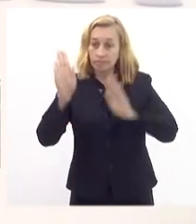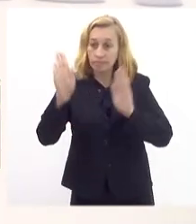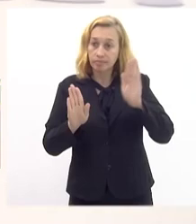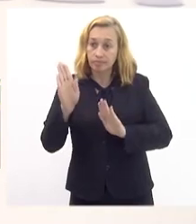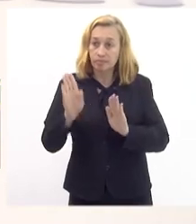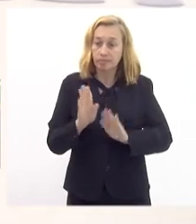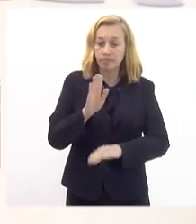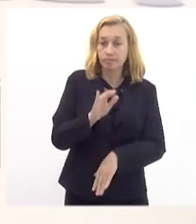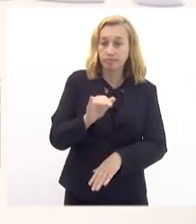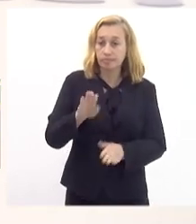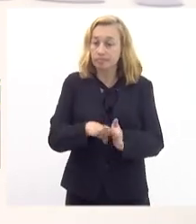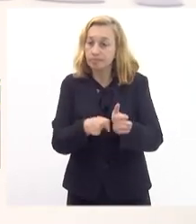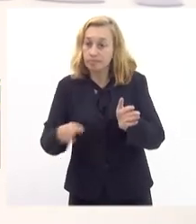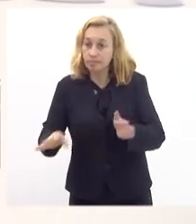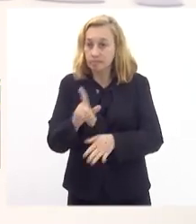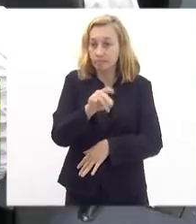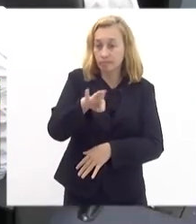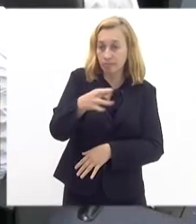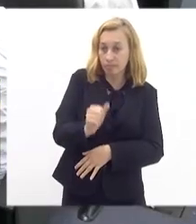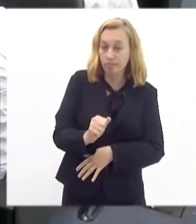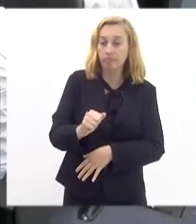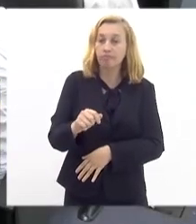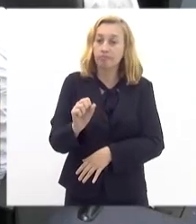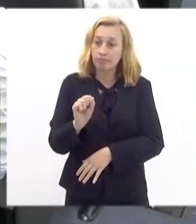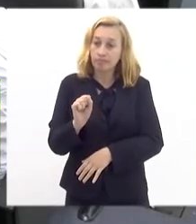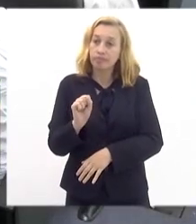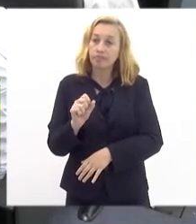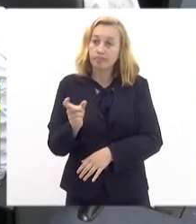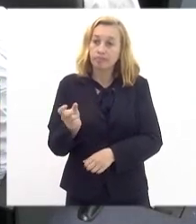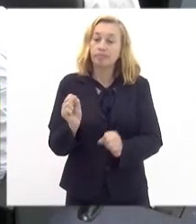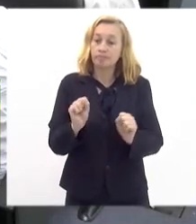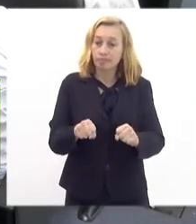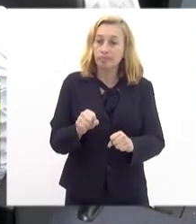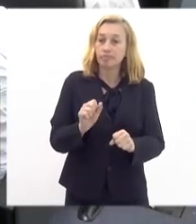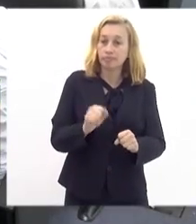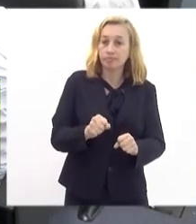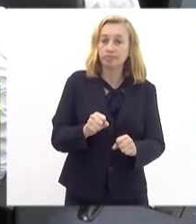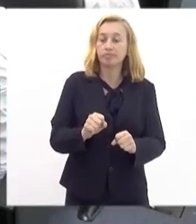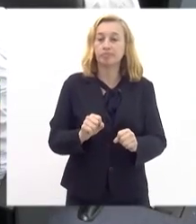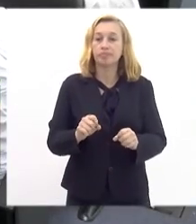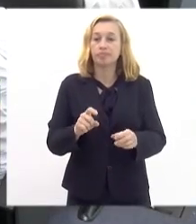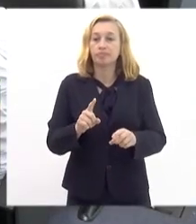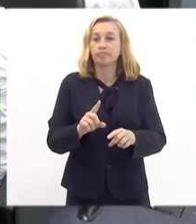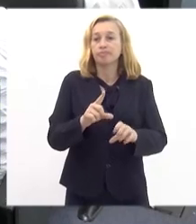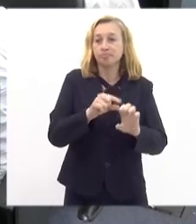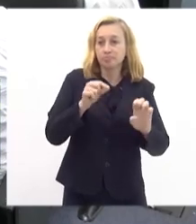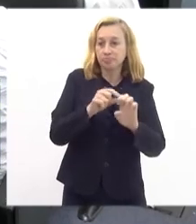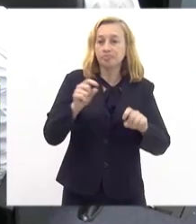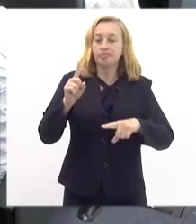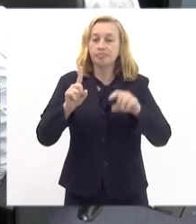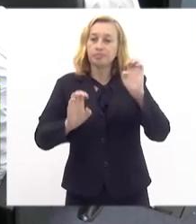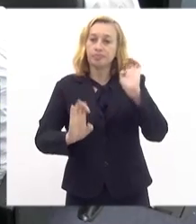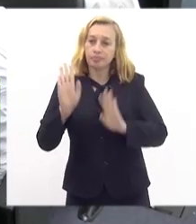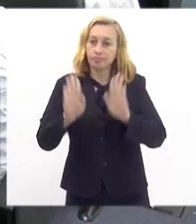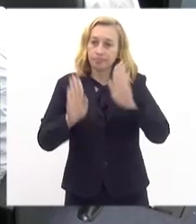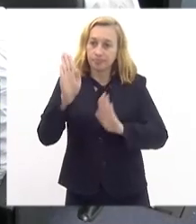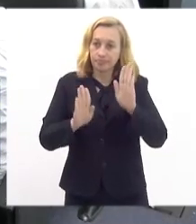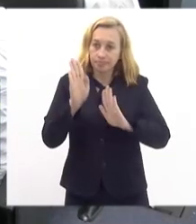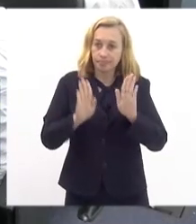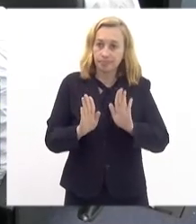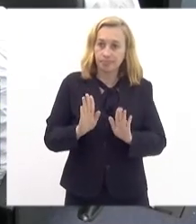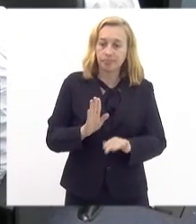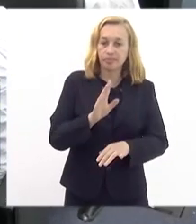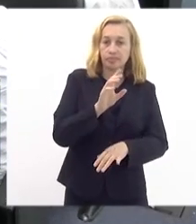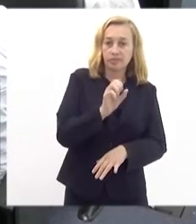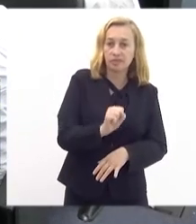comporta claro que comporta porque você teve Empreendimentos que foram licenciados e desmobilizadas ali uma Siderúrgica